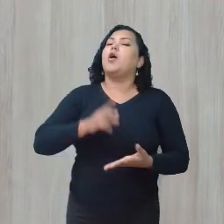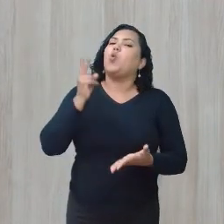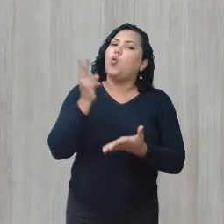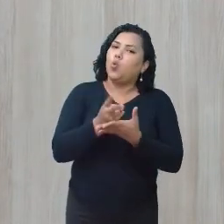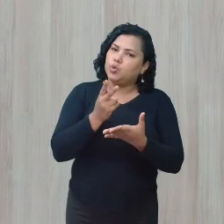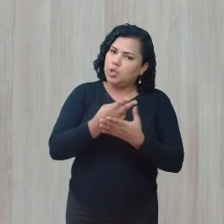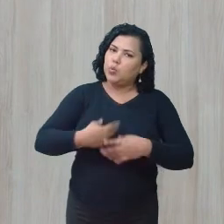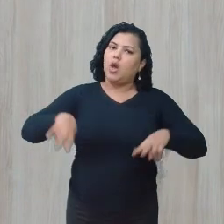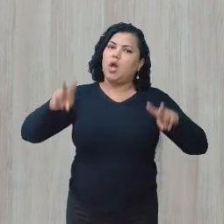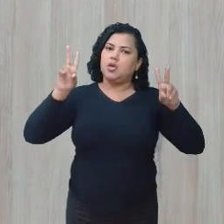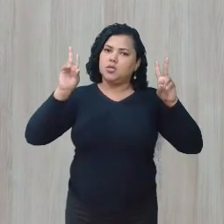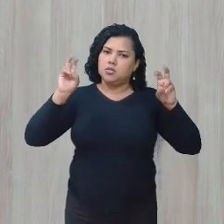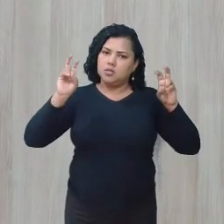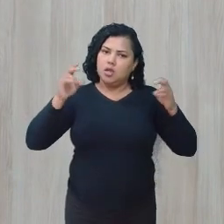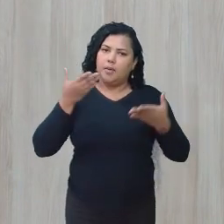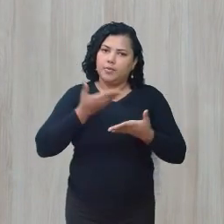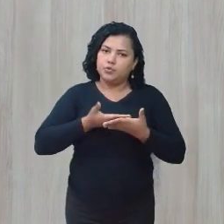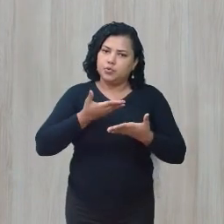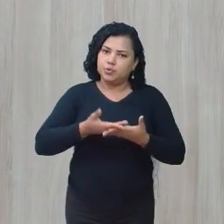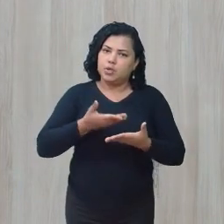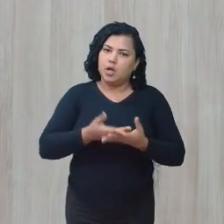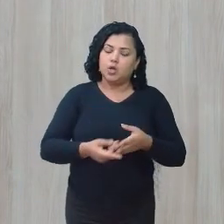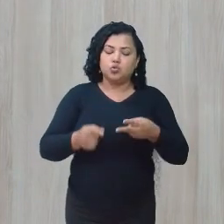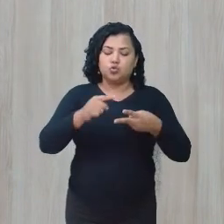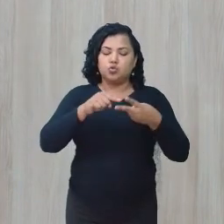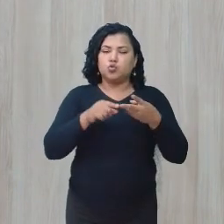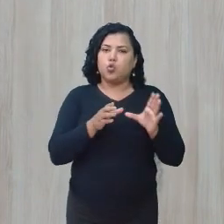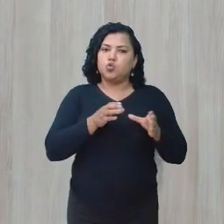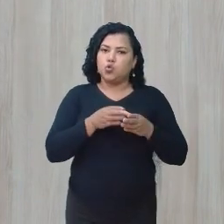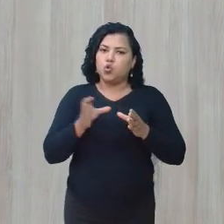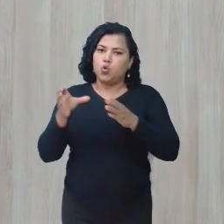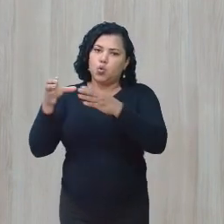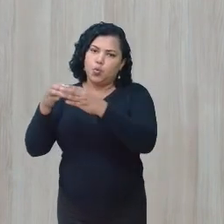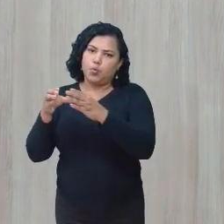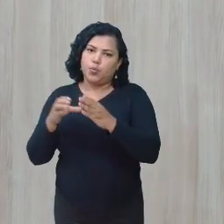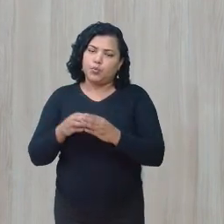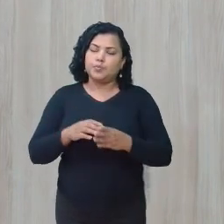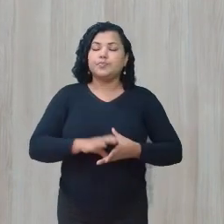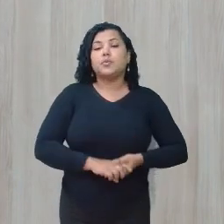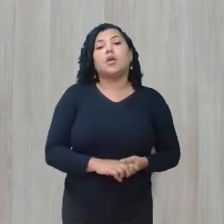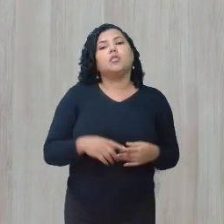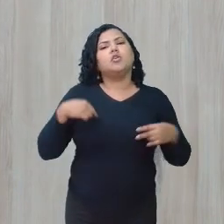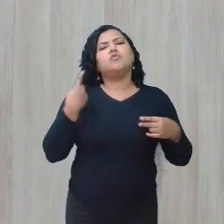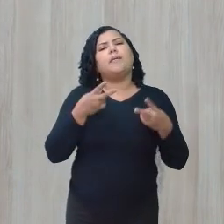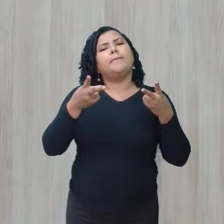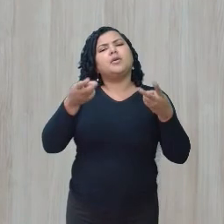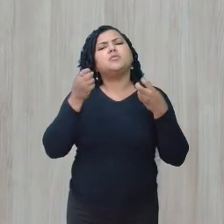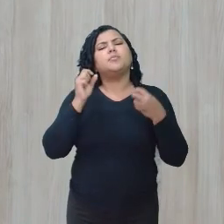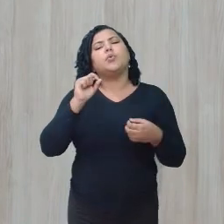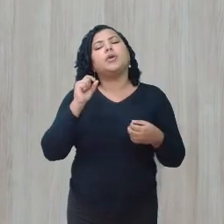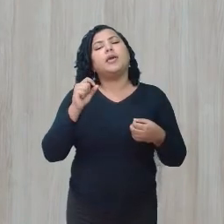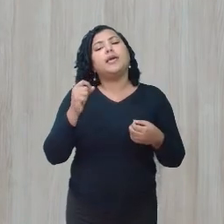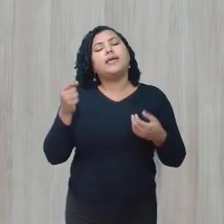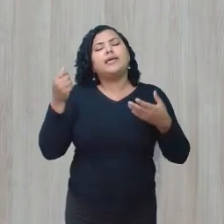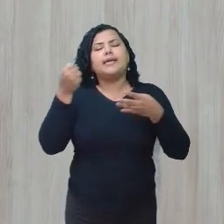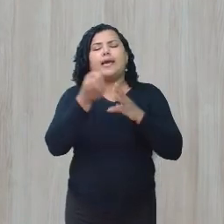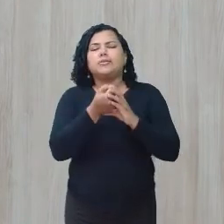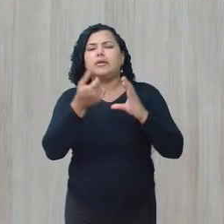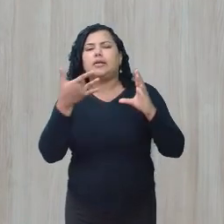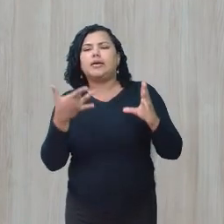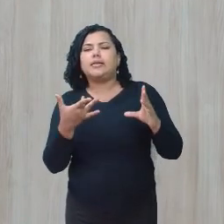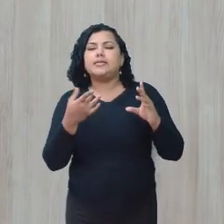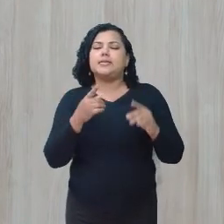essa classificação dos paralelogramos e dos trapézios e a gente vai perceber que os elementos e as técnicas